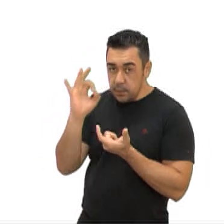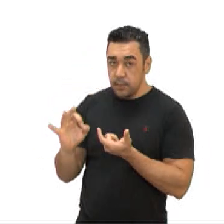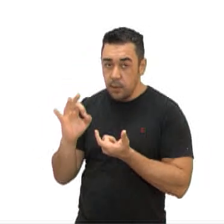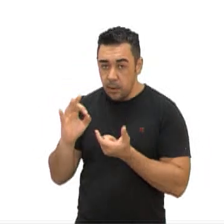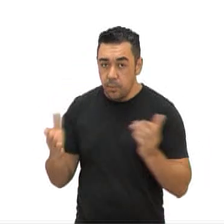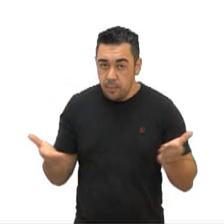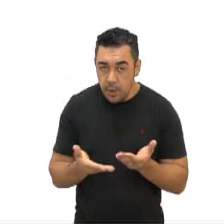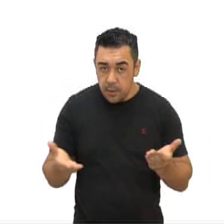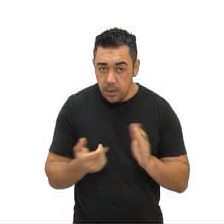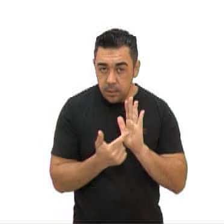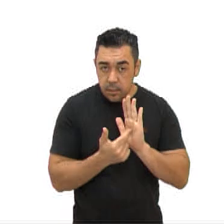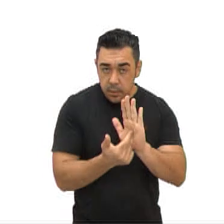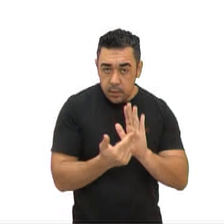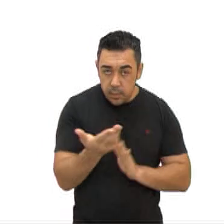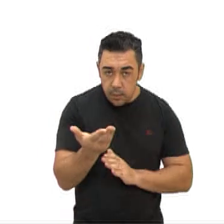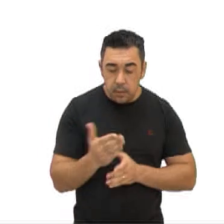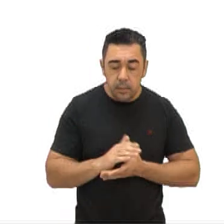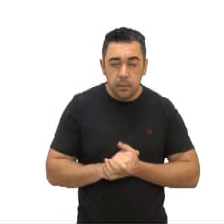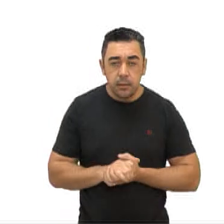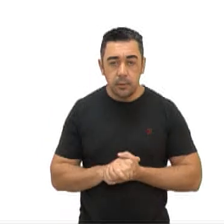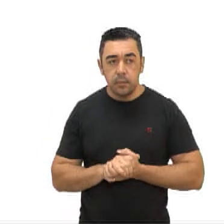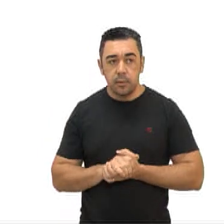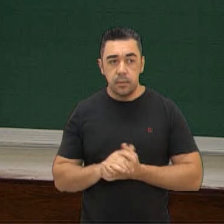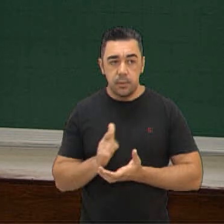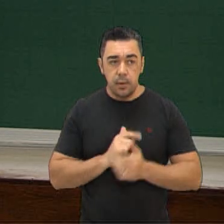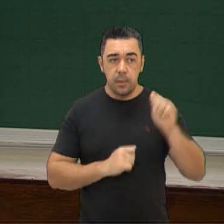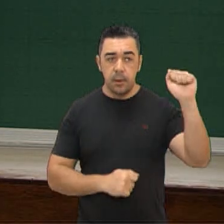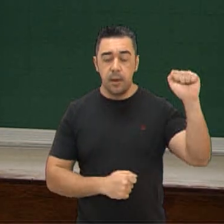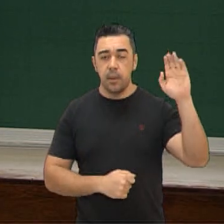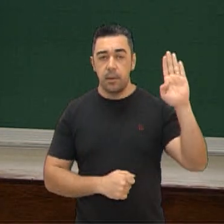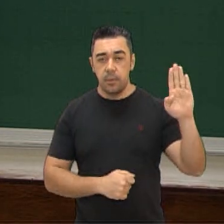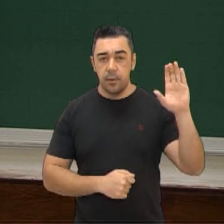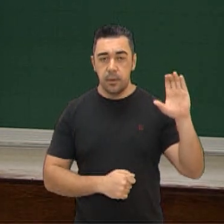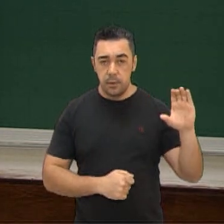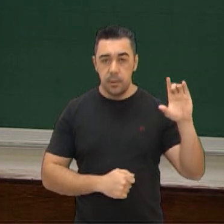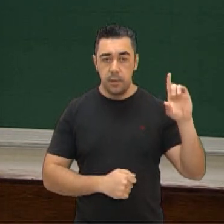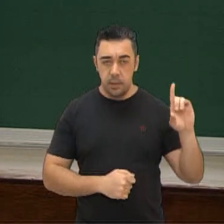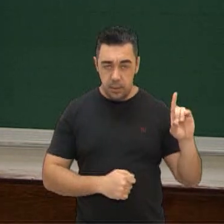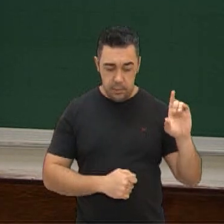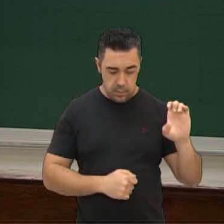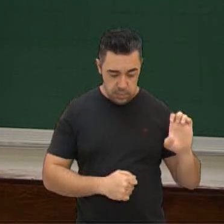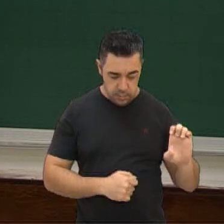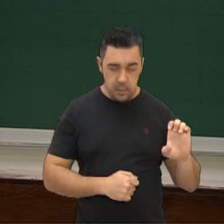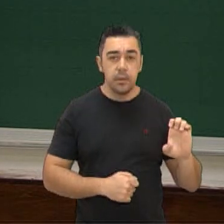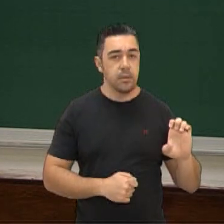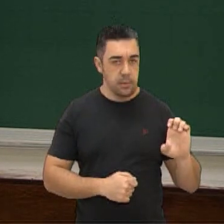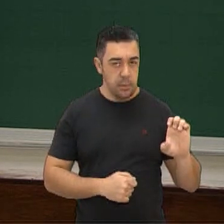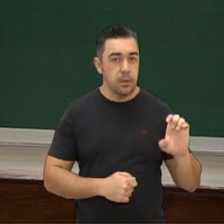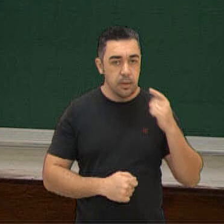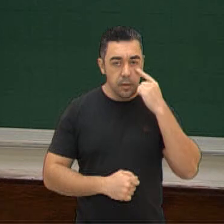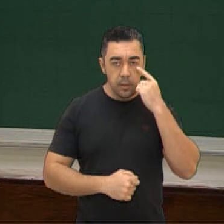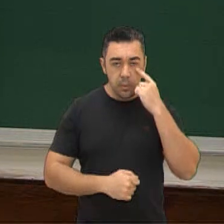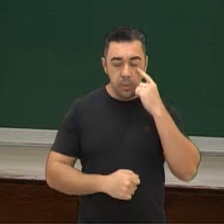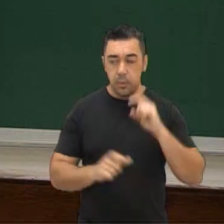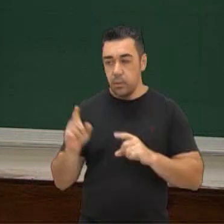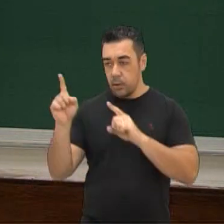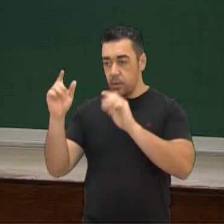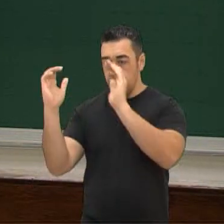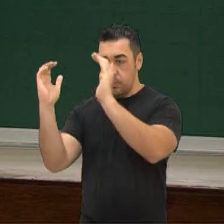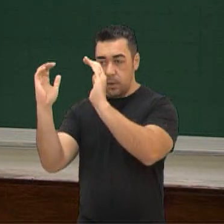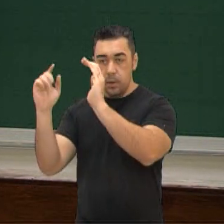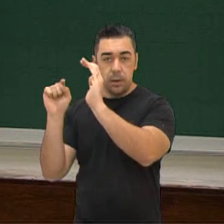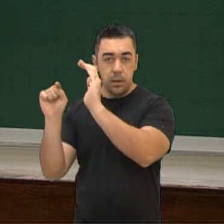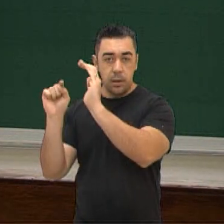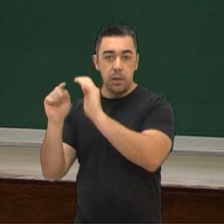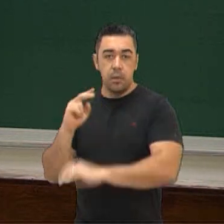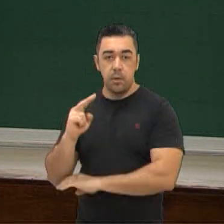de indicativo. Então, nós temos estas frases, tá? O verbo está aqui entre parênteses, você